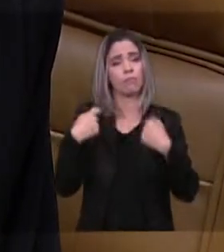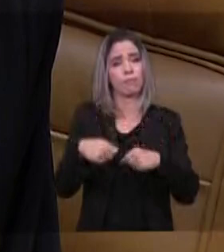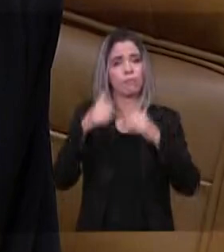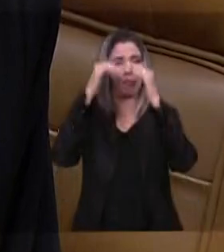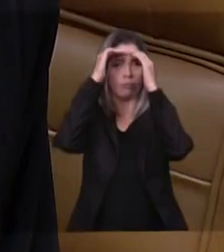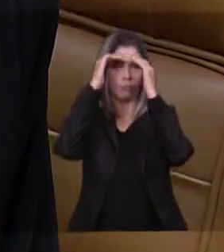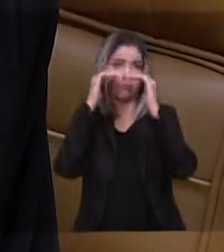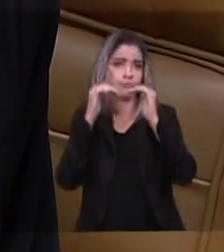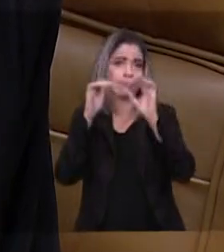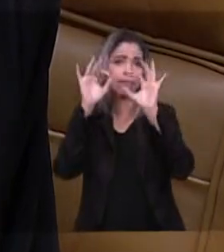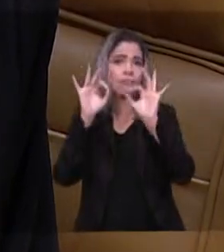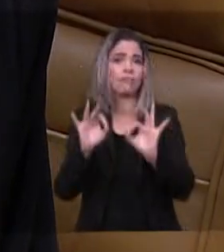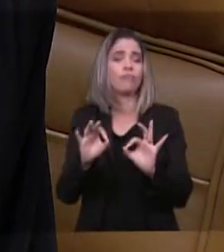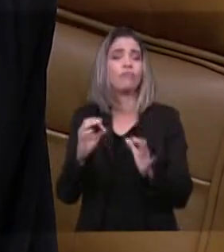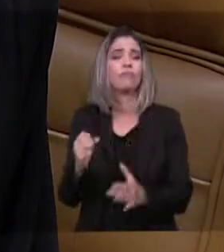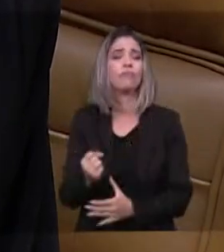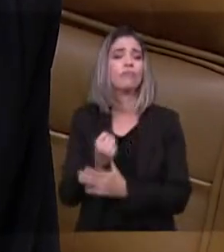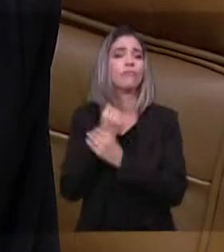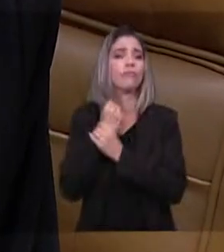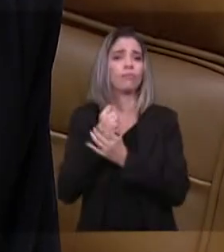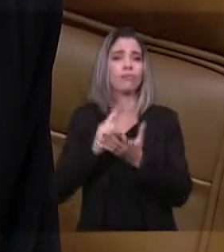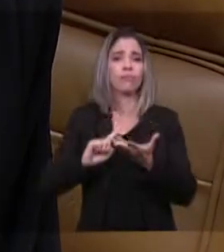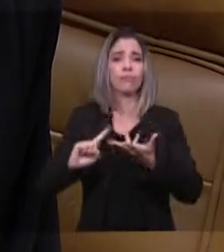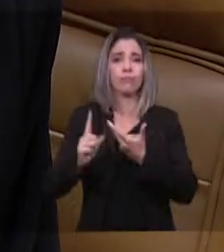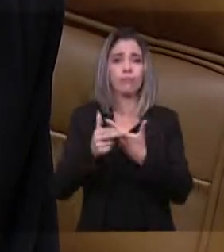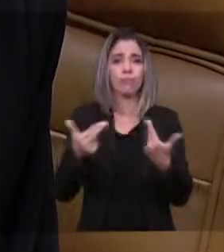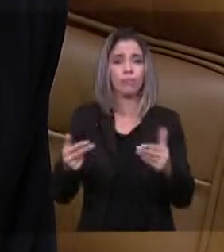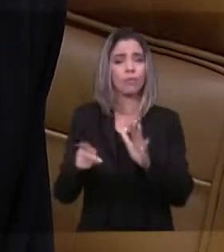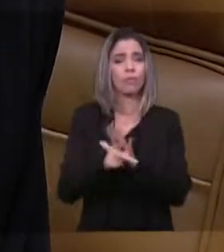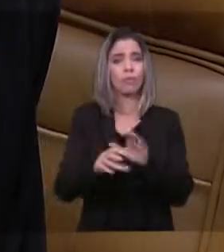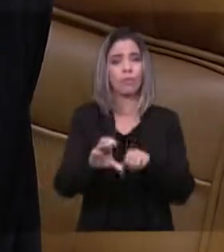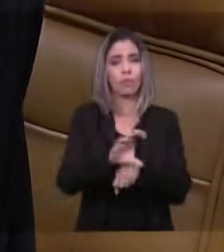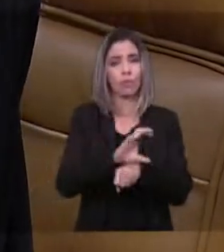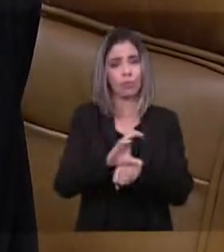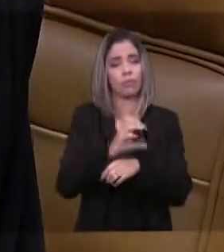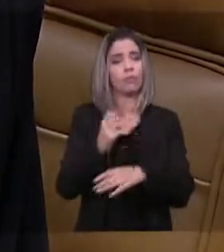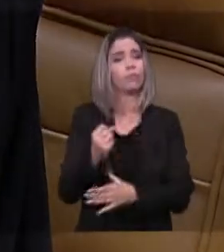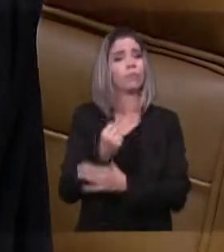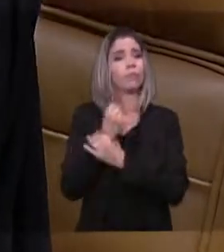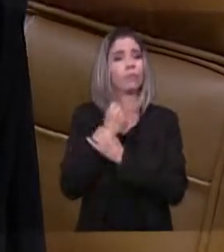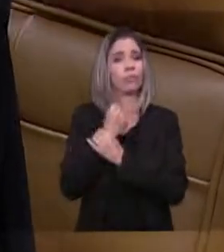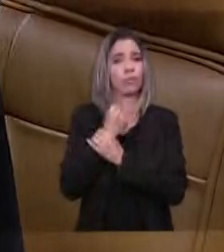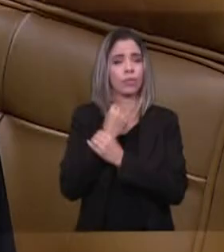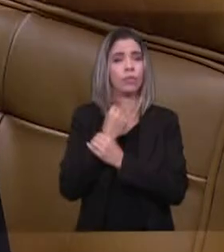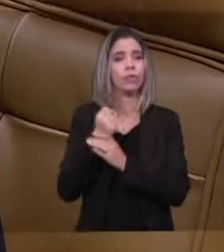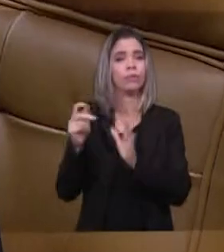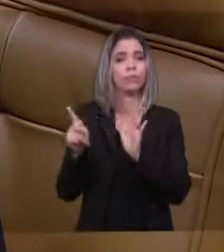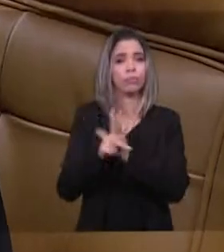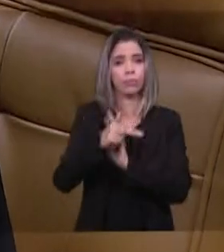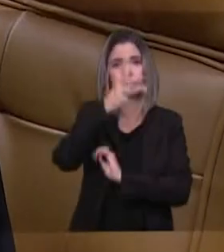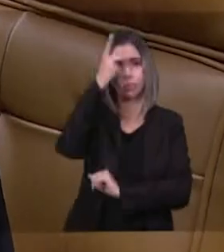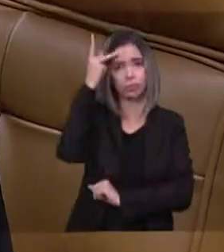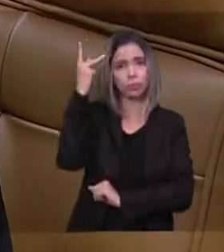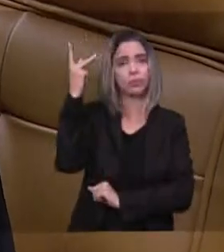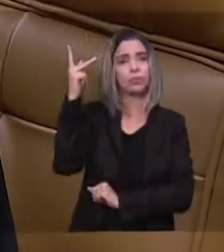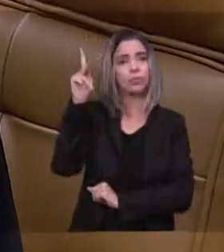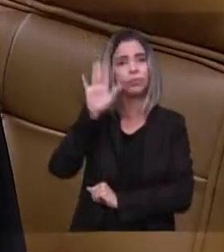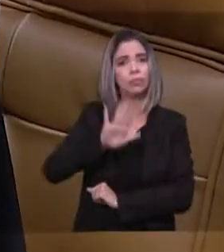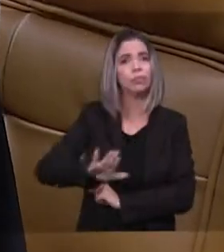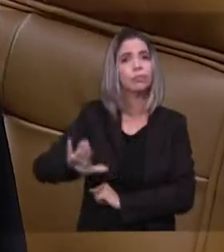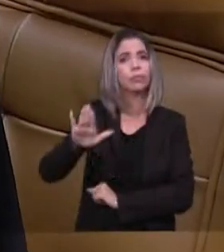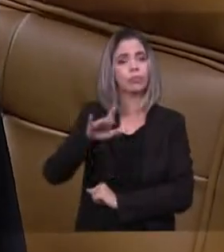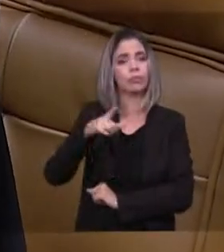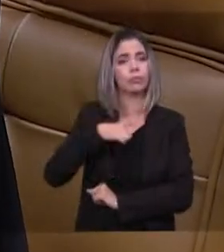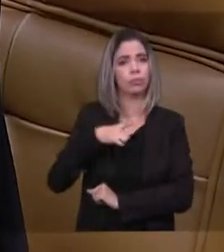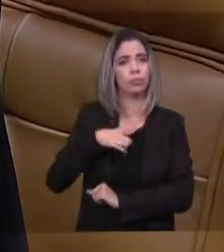ministro Cristiano Zanin, ministro do STF. As potencialidades que o sistema constitucional buscou garantir ao titular do direito. Impõe-se